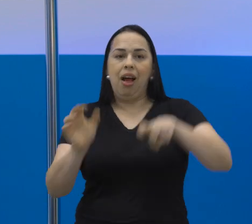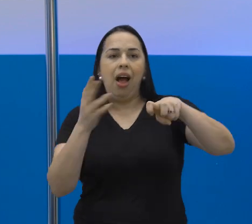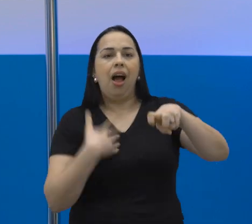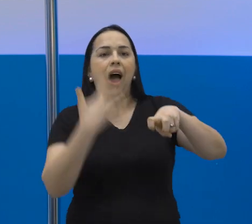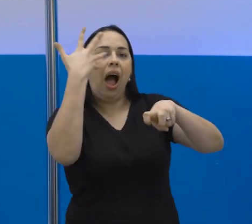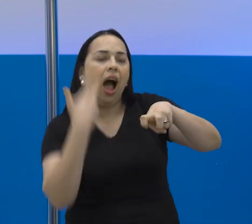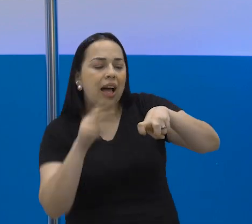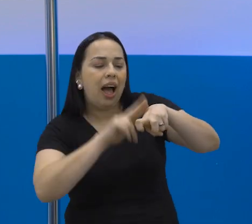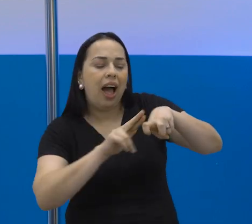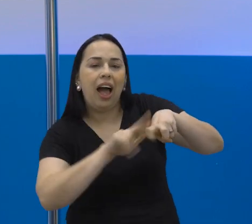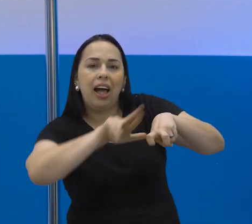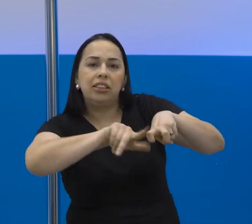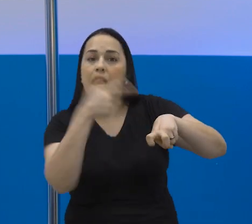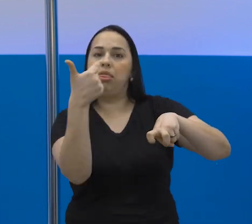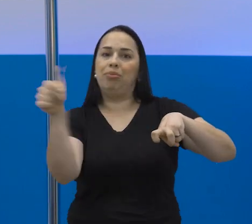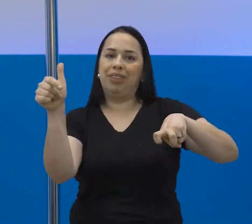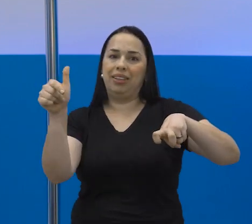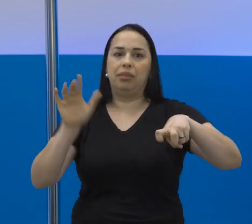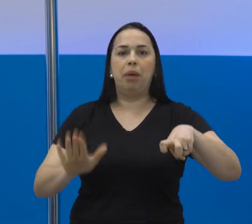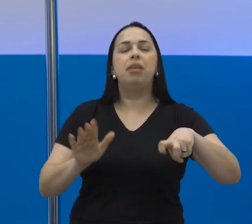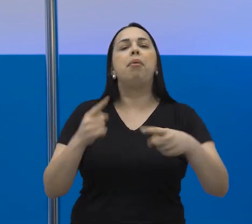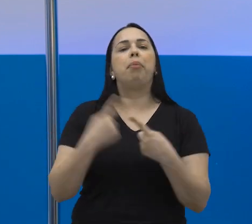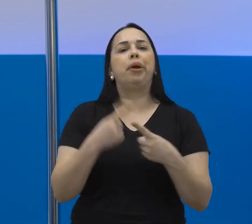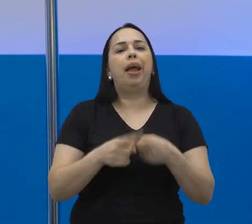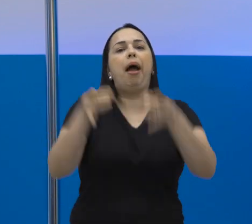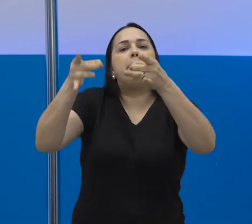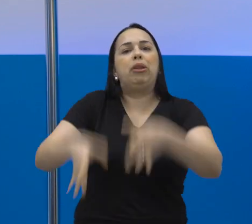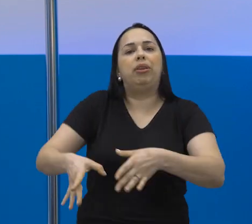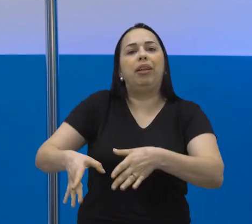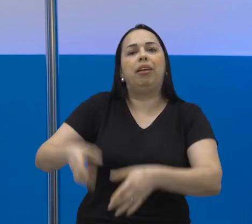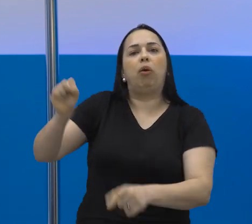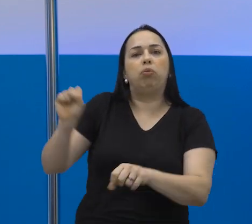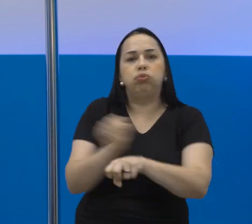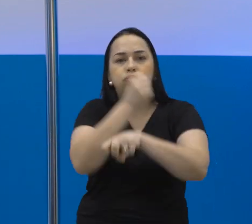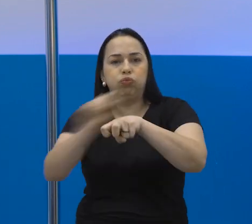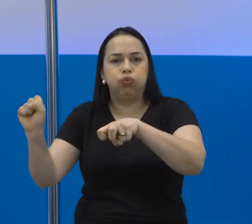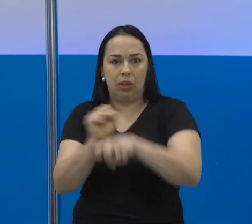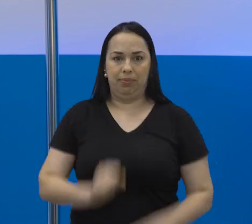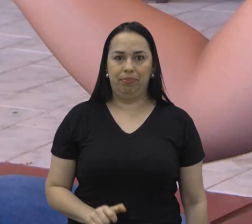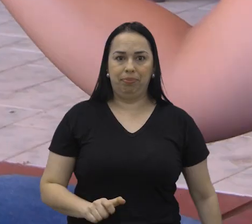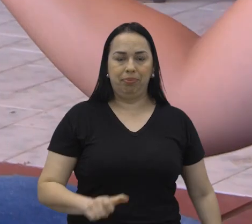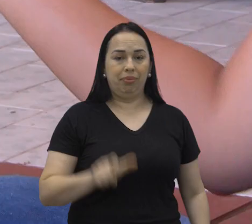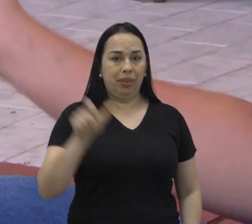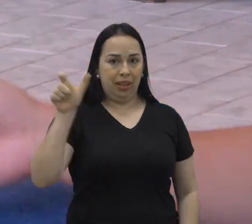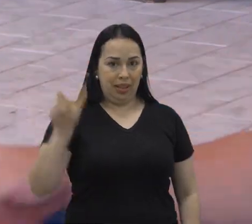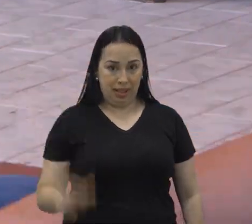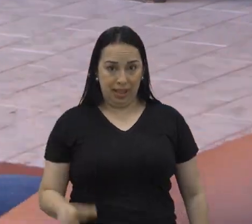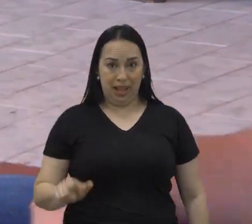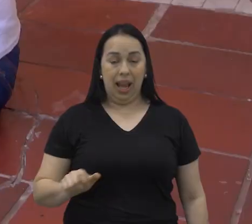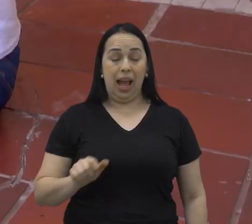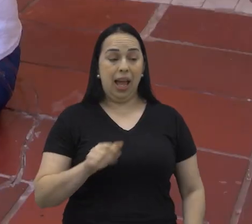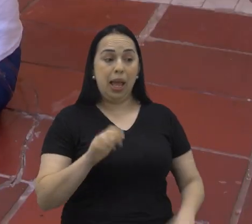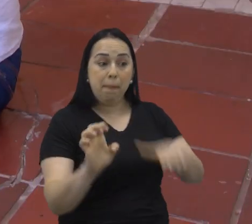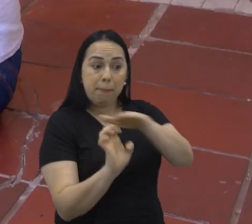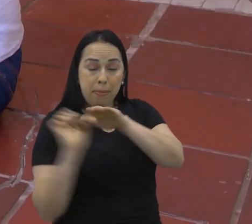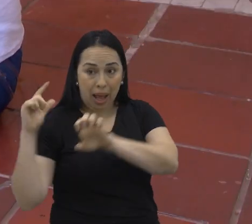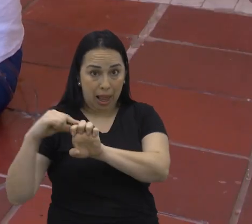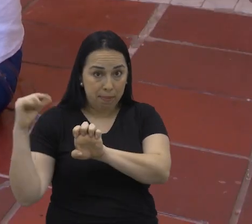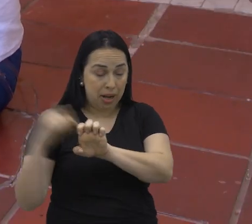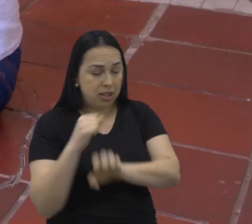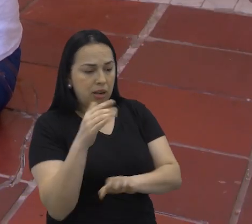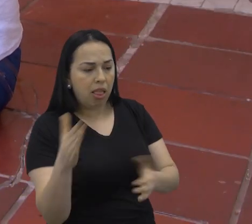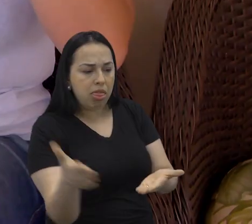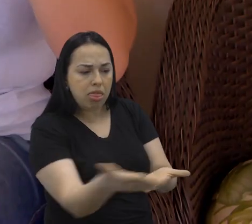tem raça definida. Boa parte foi adotada após sofrer maus tratos. Lady e Nina são a paixão da